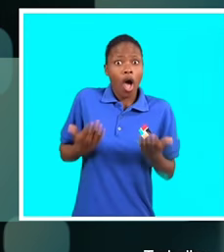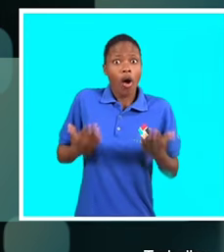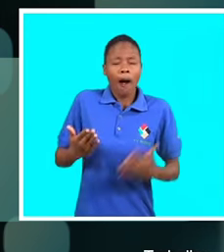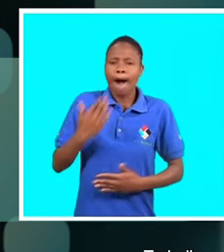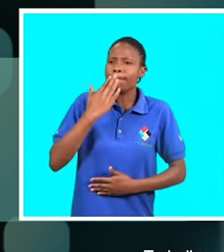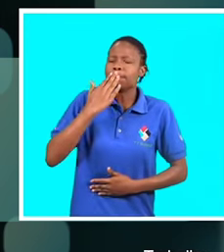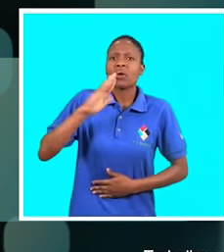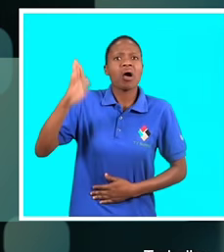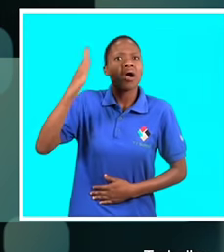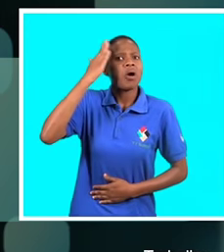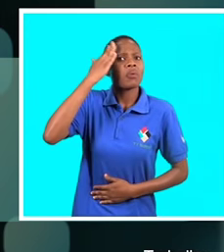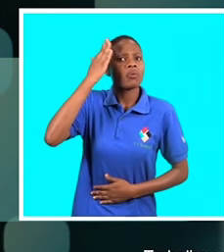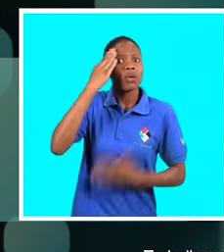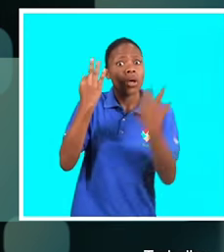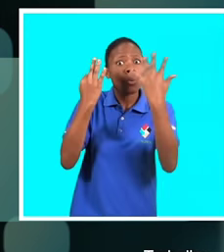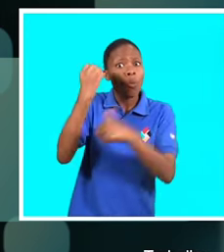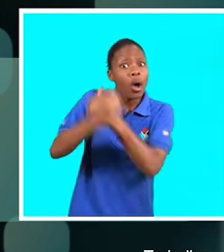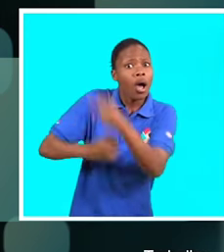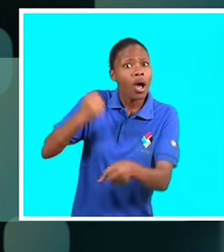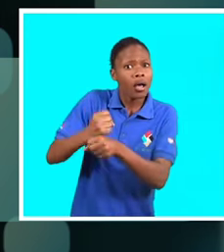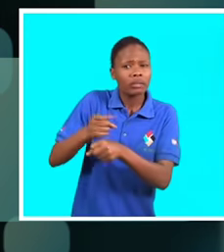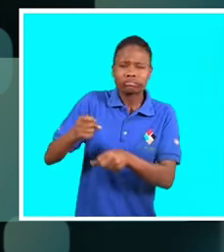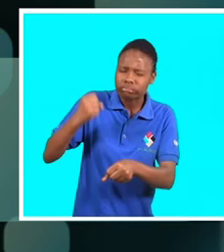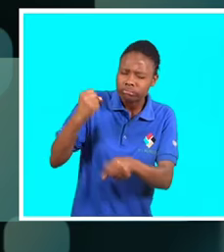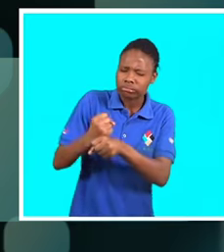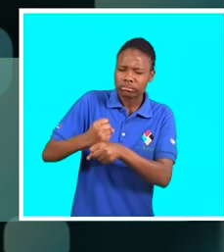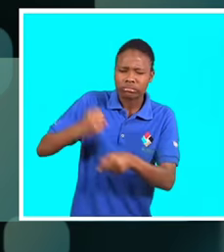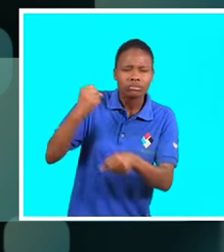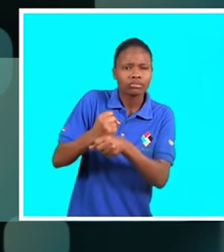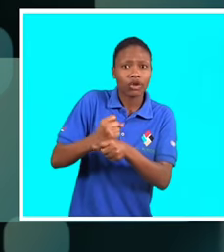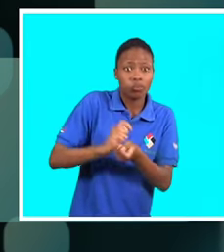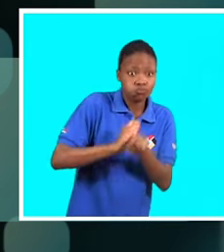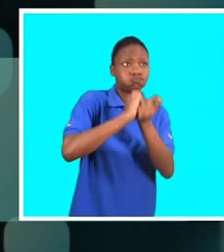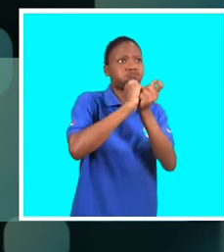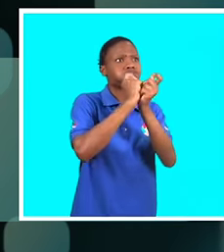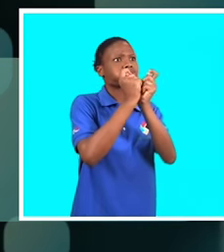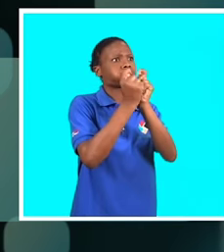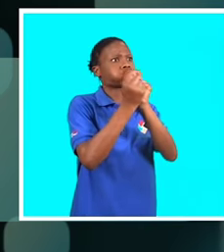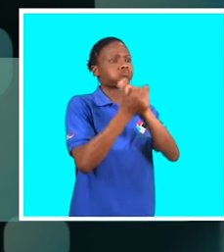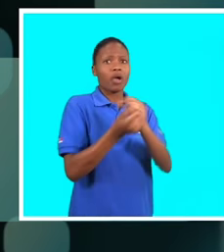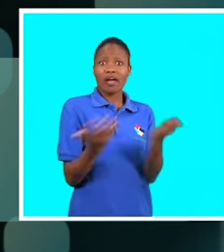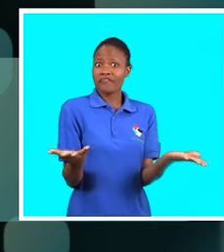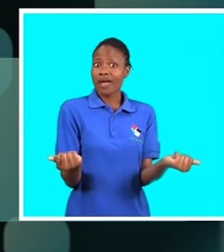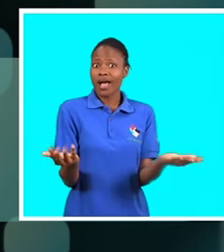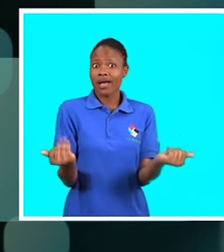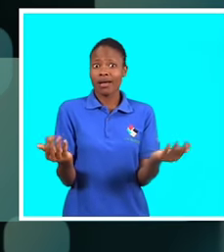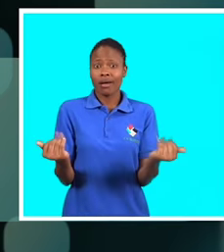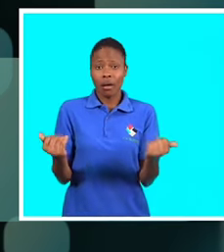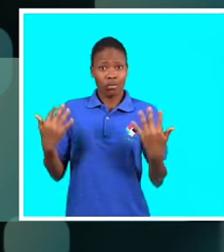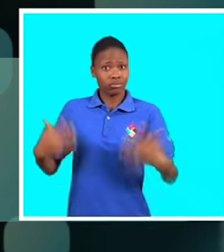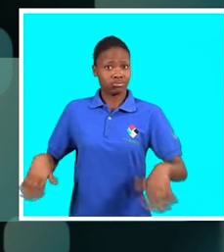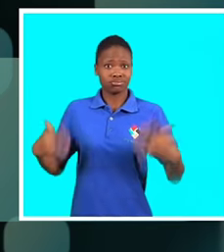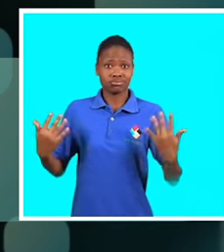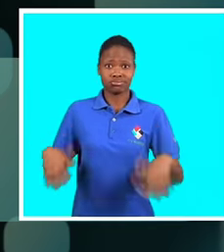o que hoje melhor sabe fazer. E só no oitavo ano é que a atividade se tornou